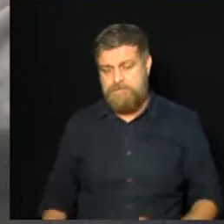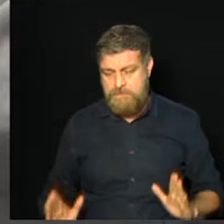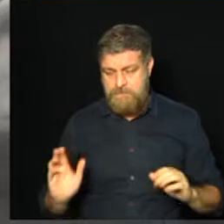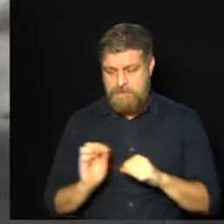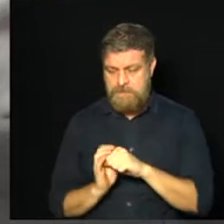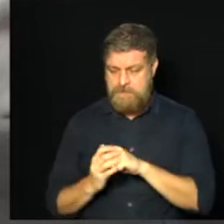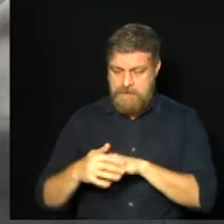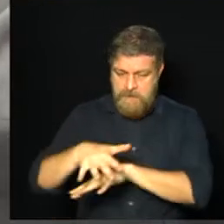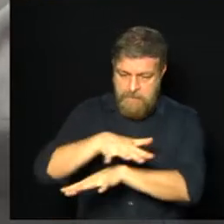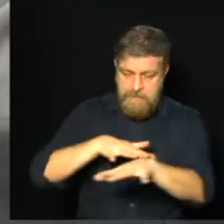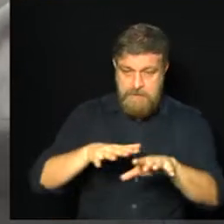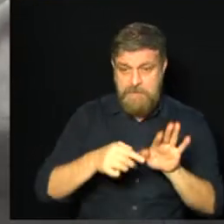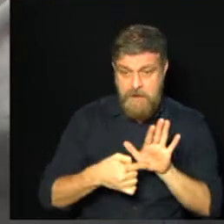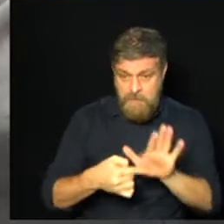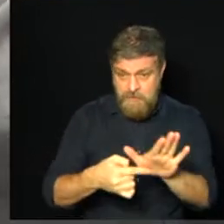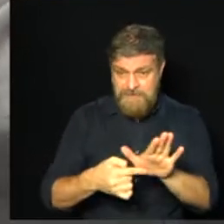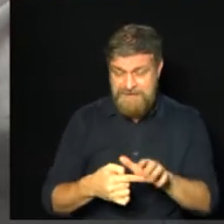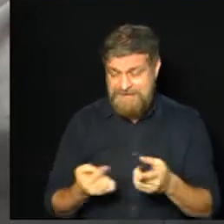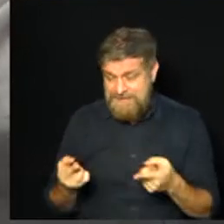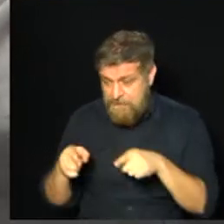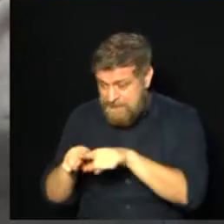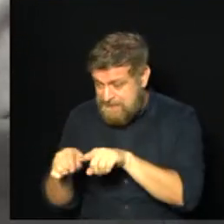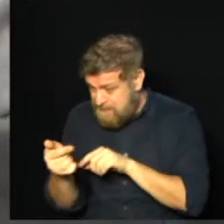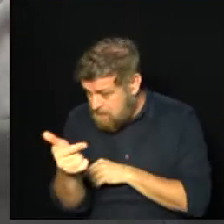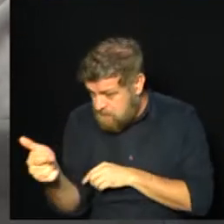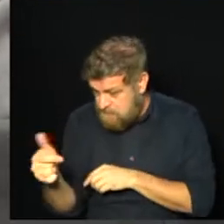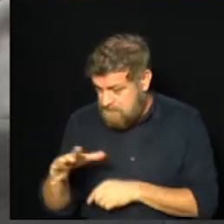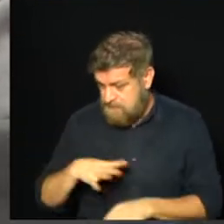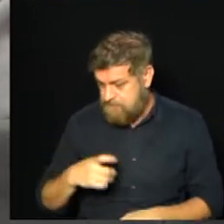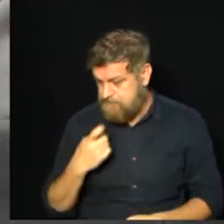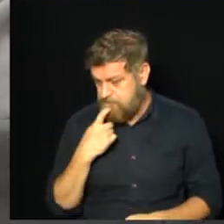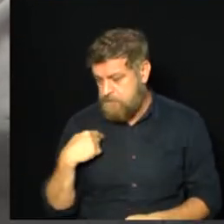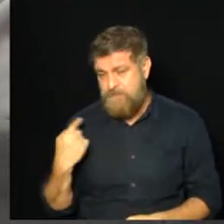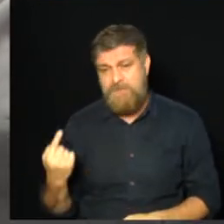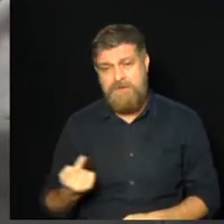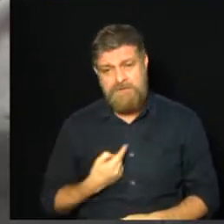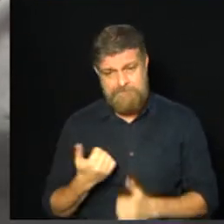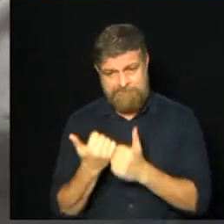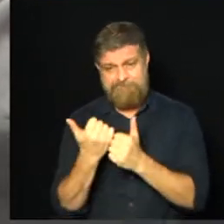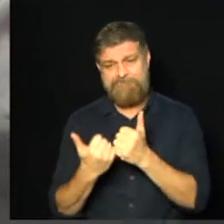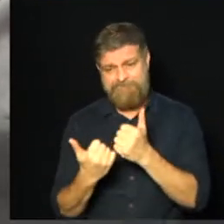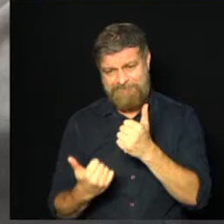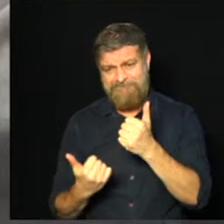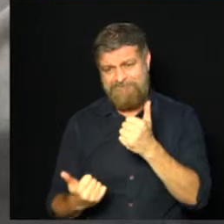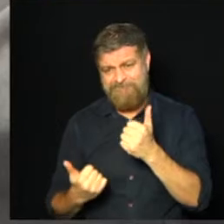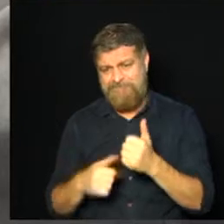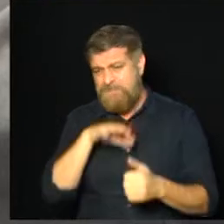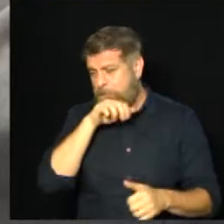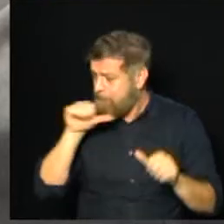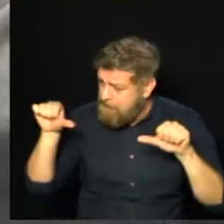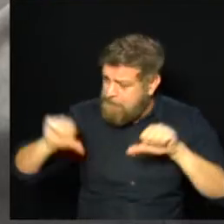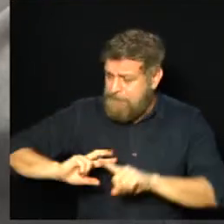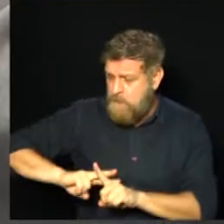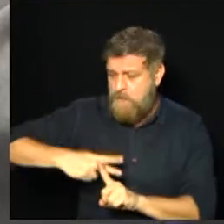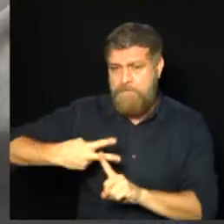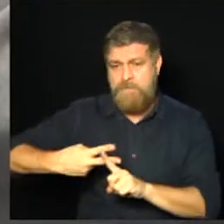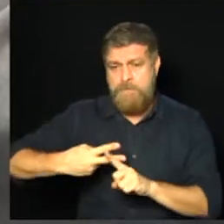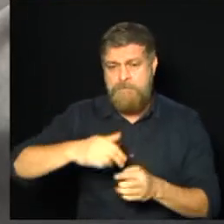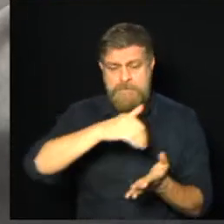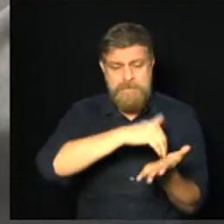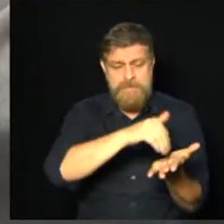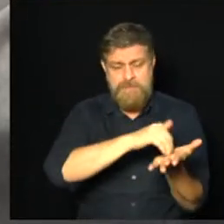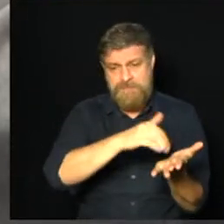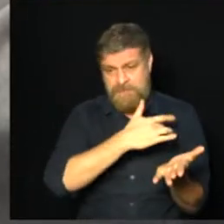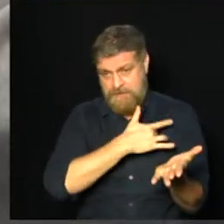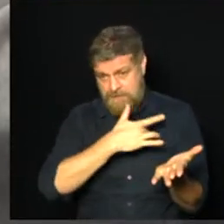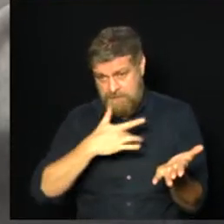mostrou que, se não fosse essa parceria em nossa cidade, nós teríamos passado momentos extremamente complexos. A Secretaria de Saúde, a